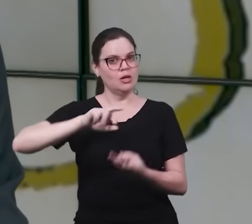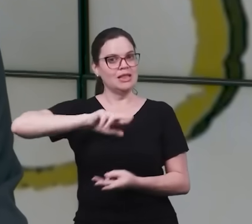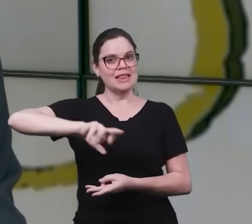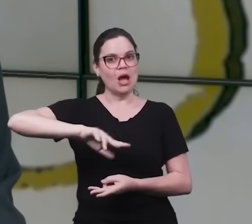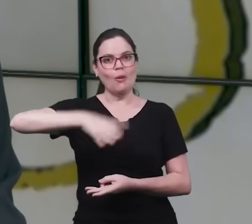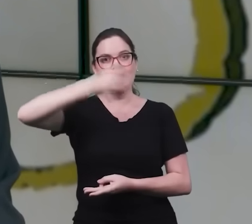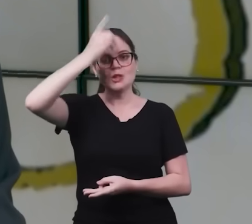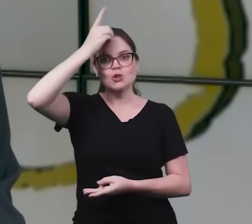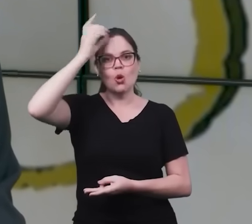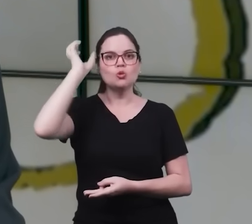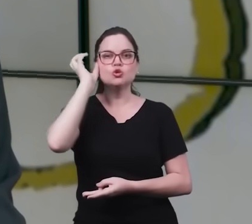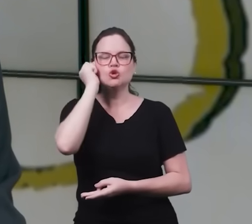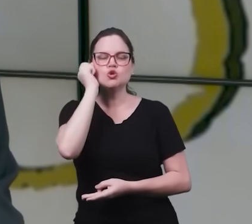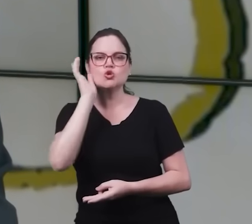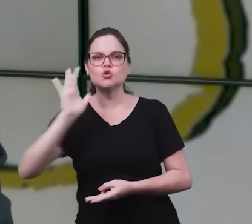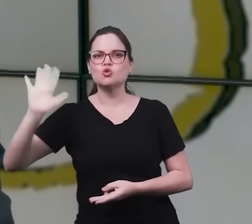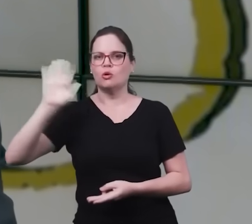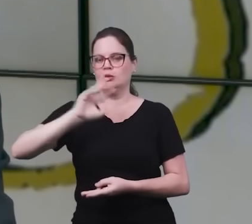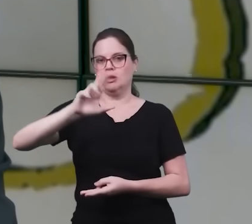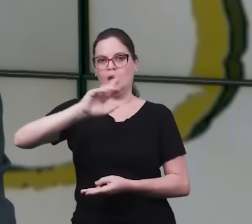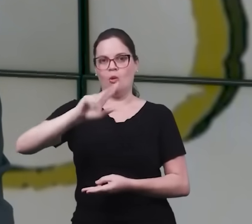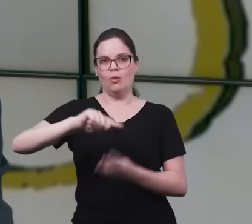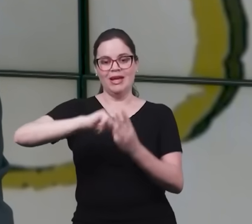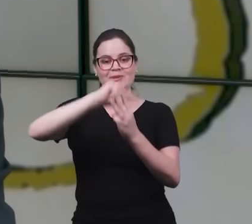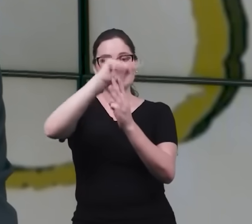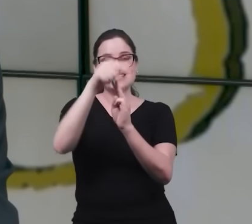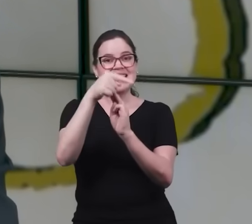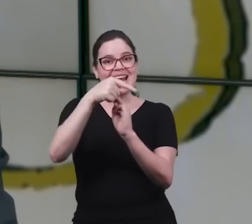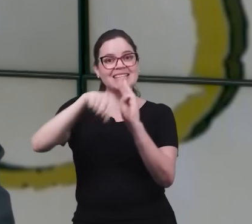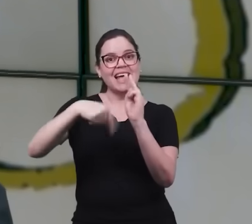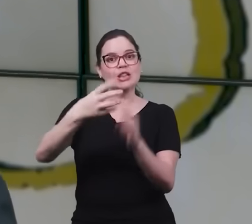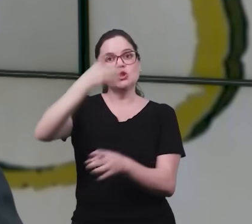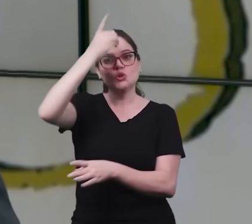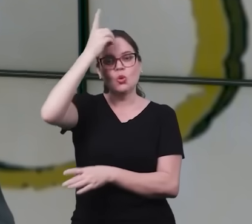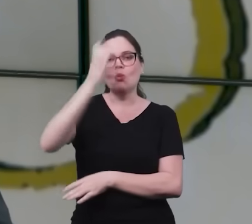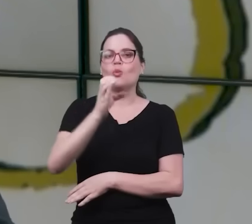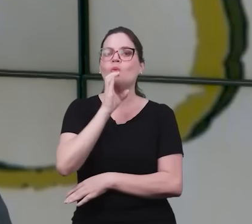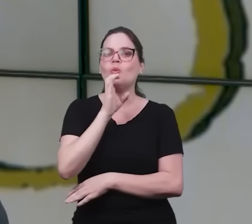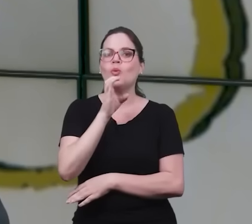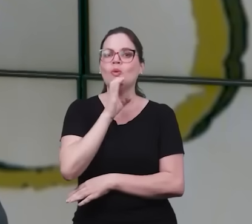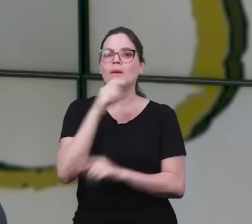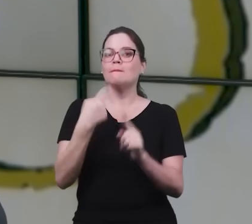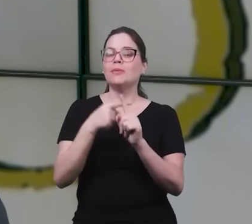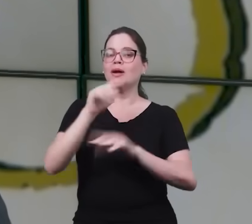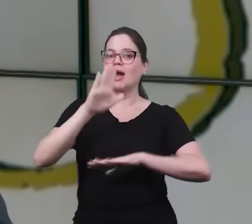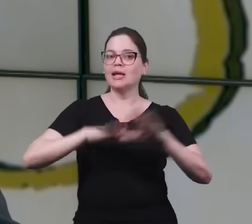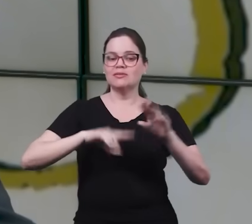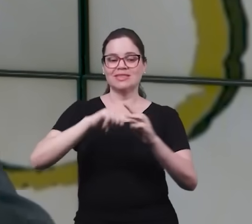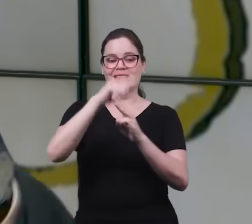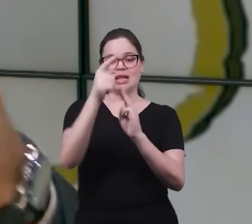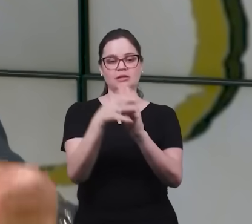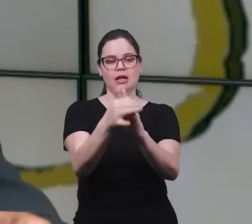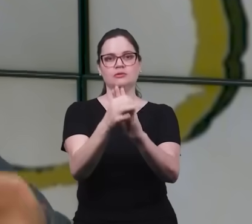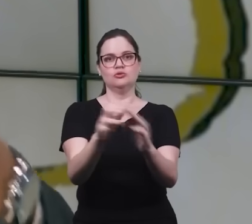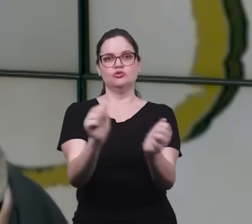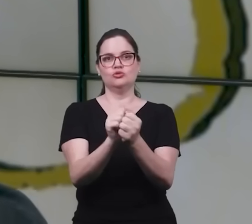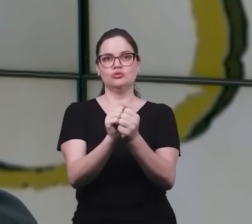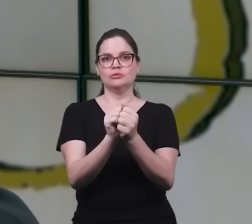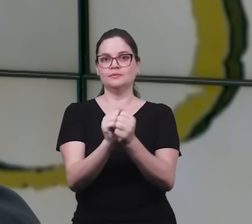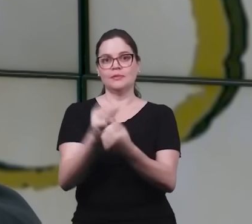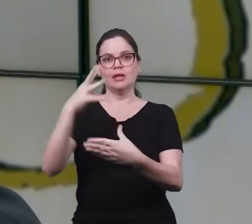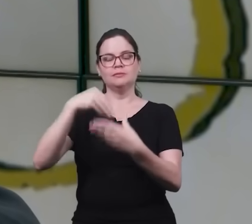na visão, ela vem com revelação. Não dá para separar muito. É verdade. É muito como se eu te dar uma revelação, em seguida, se eu te dar uma visão sobre